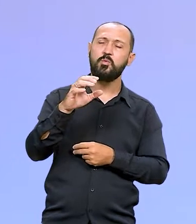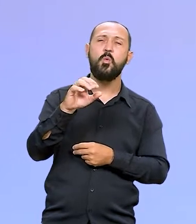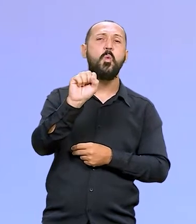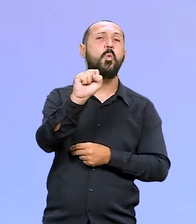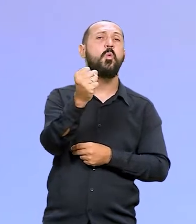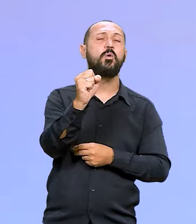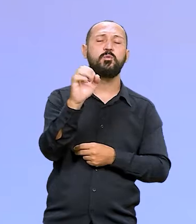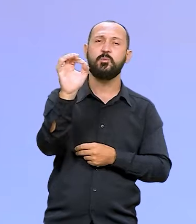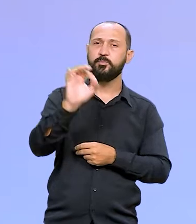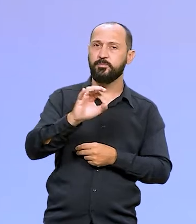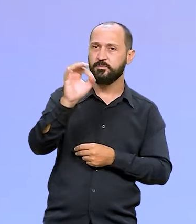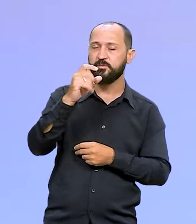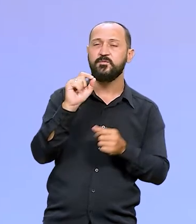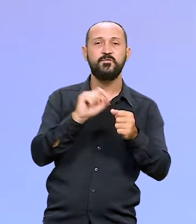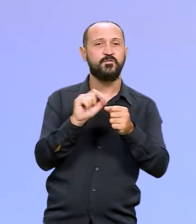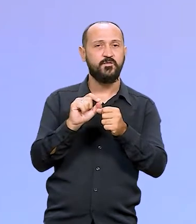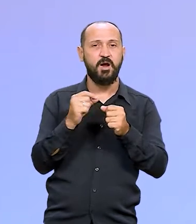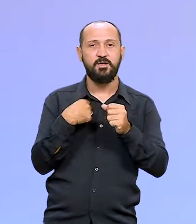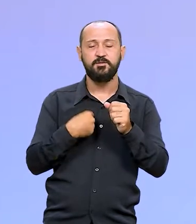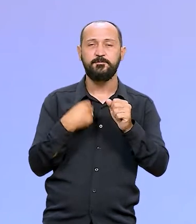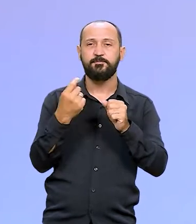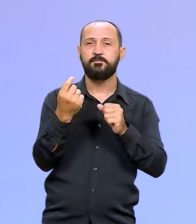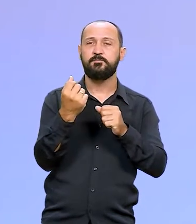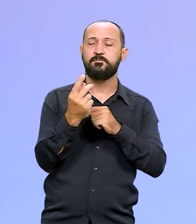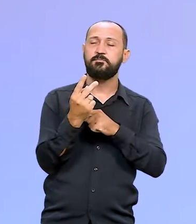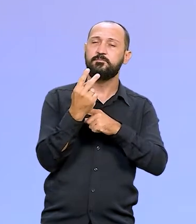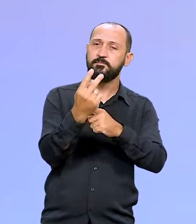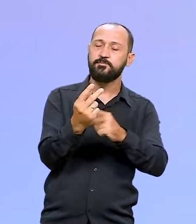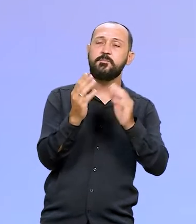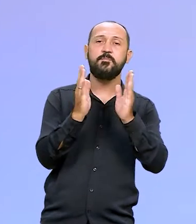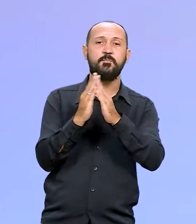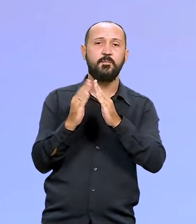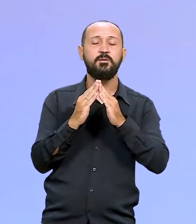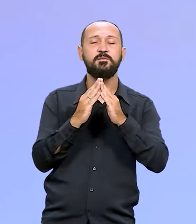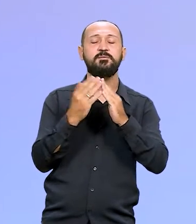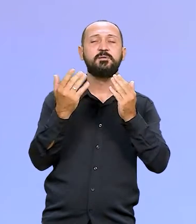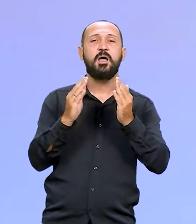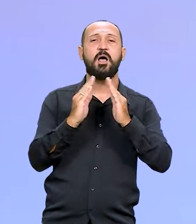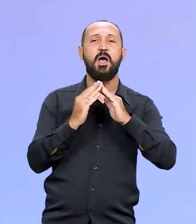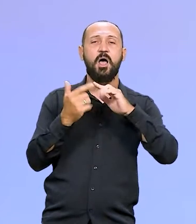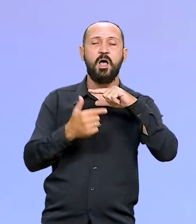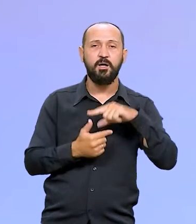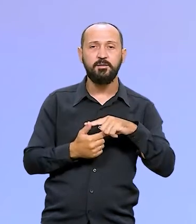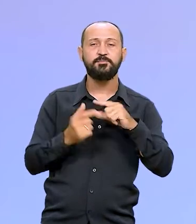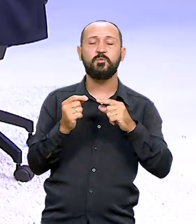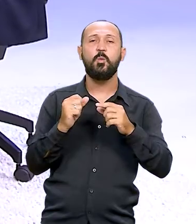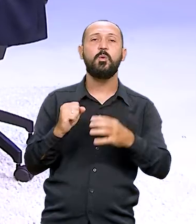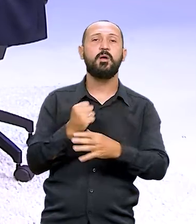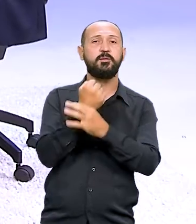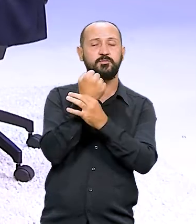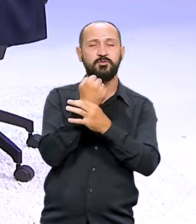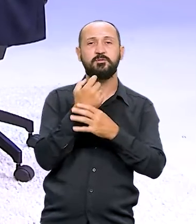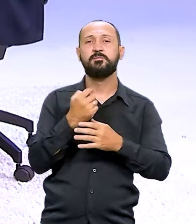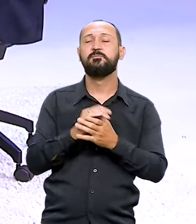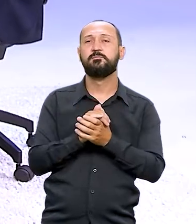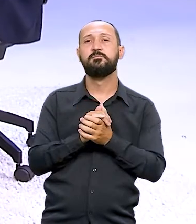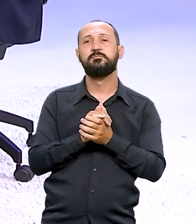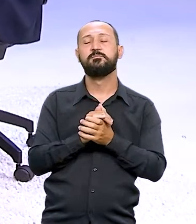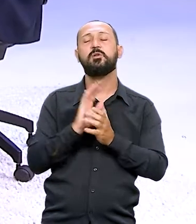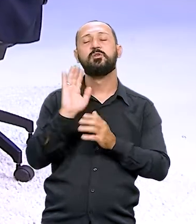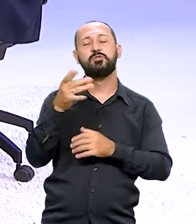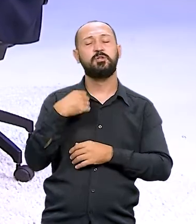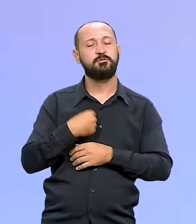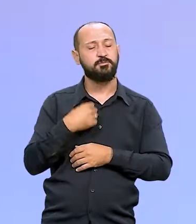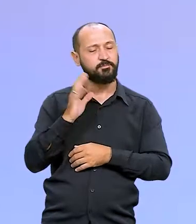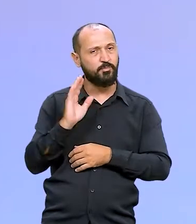98% das operações financeiras que envolvem um empréstimo imobiliário tem a alienação fiduciária como garantia. Ela é praticamente a regra